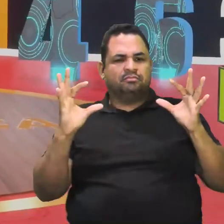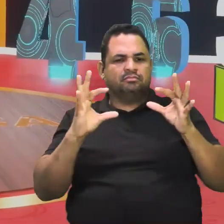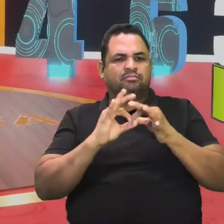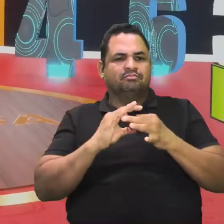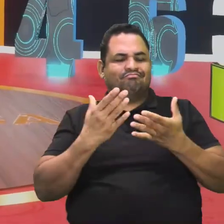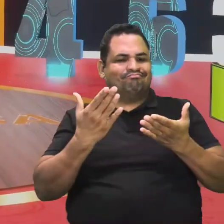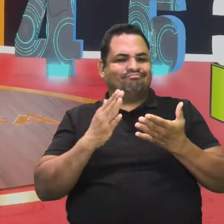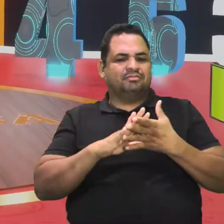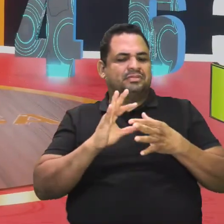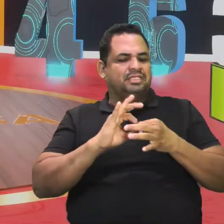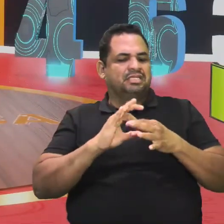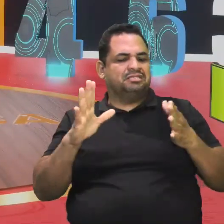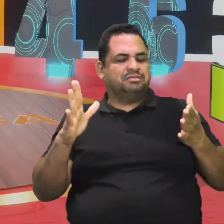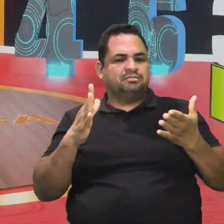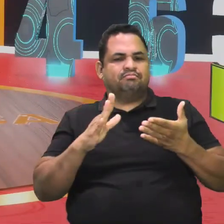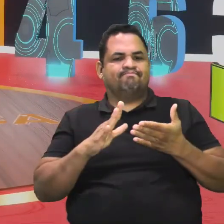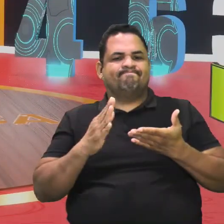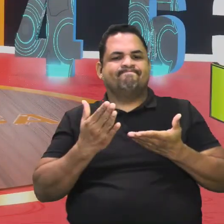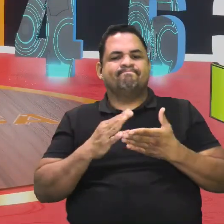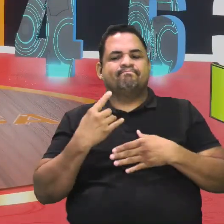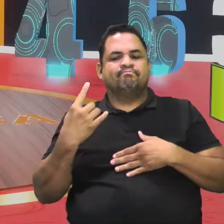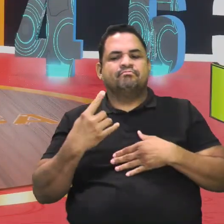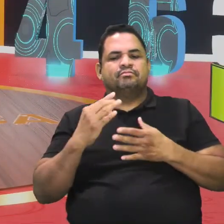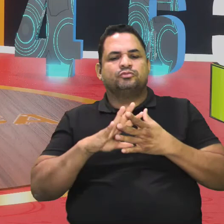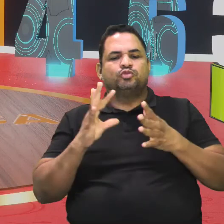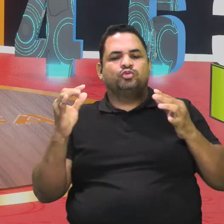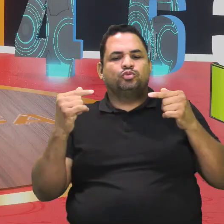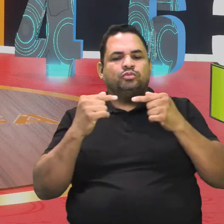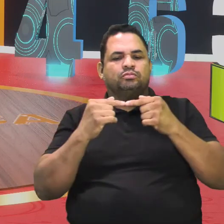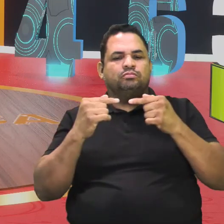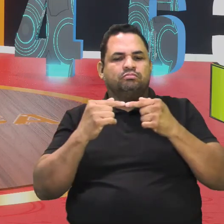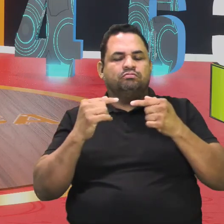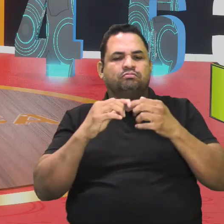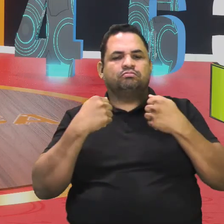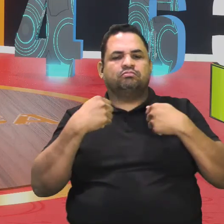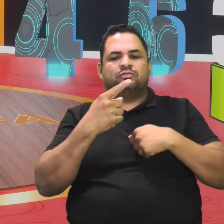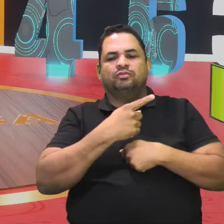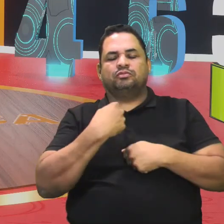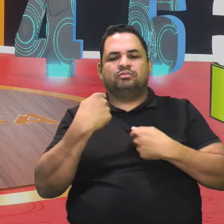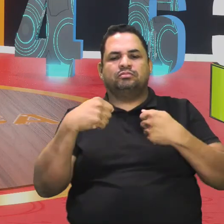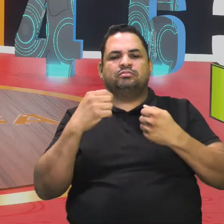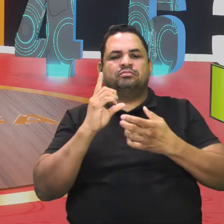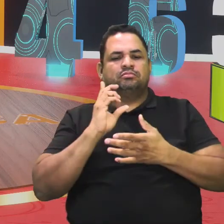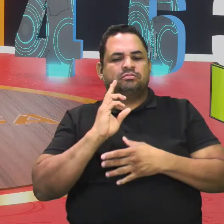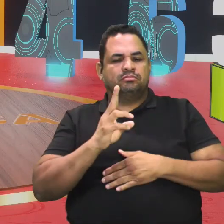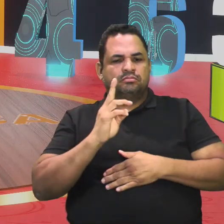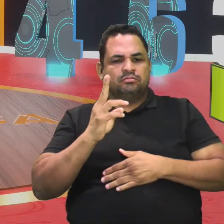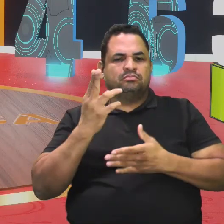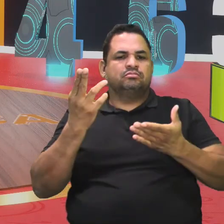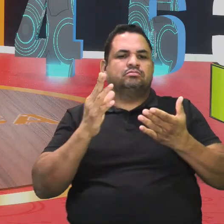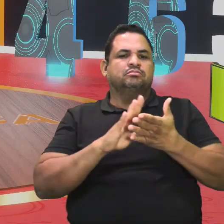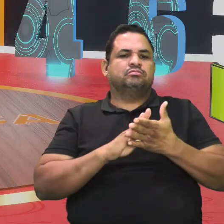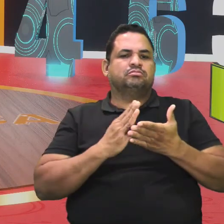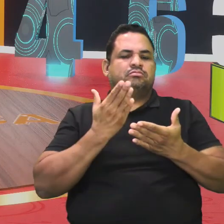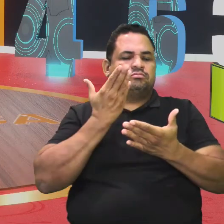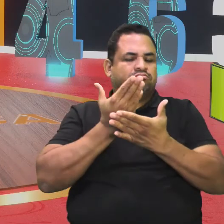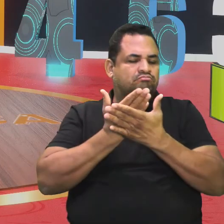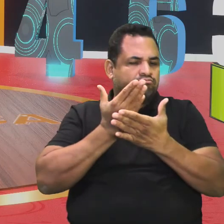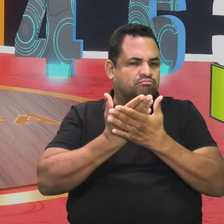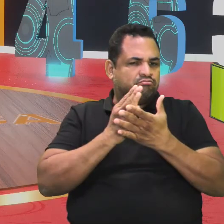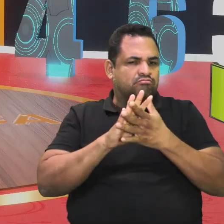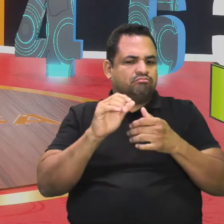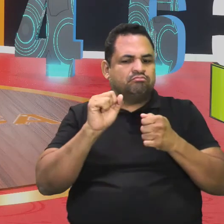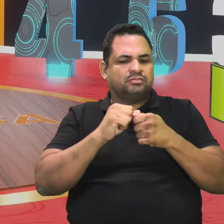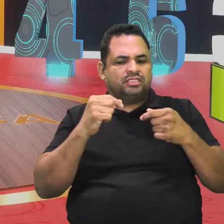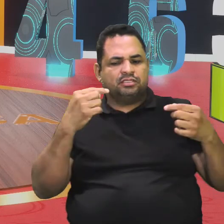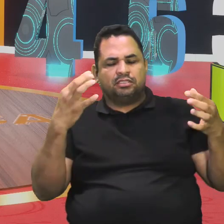gente. Não tem nada solto, não tem nada sozinho, tá tudo ligado. A gente que precisa cada vez mais, né? E na parte do estudo,